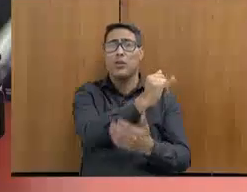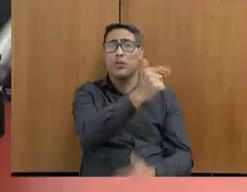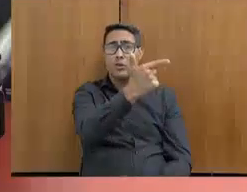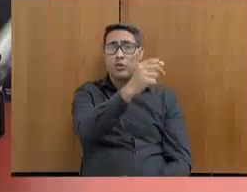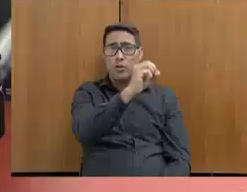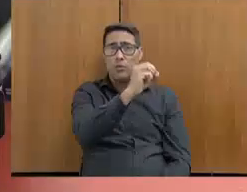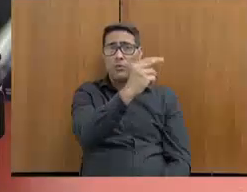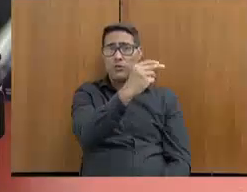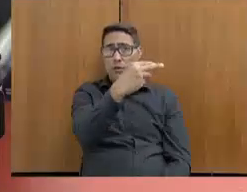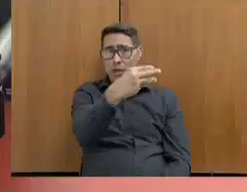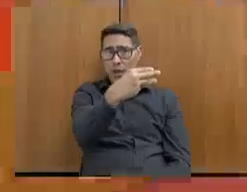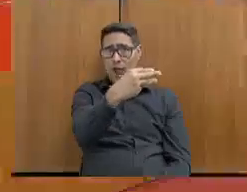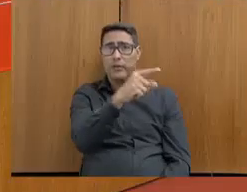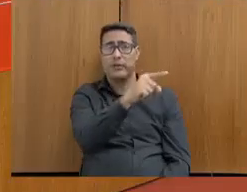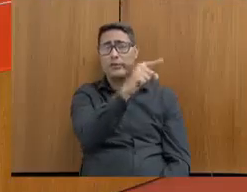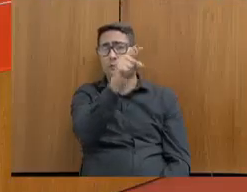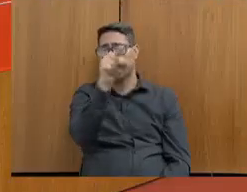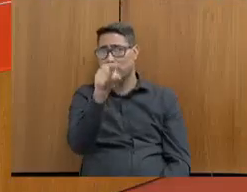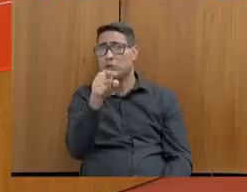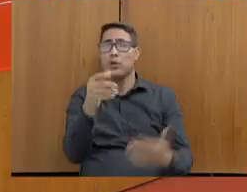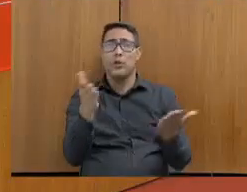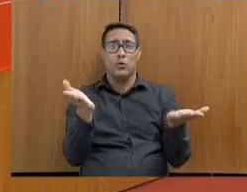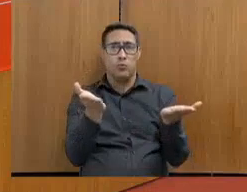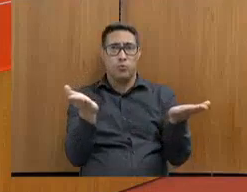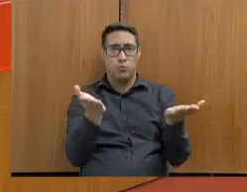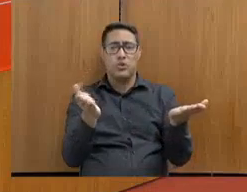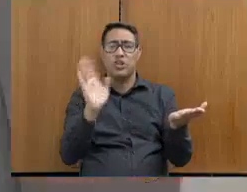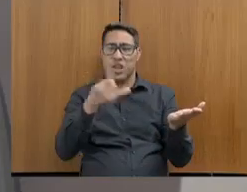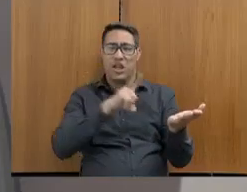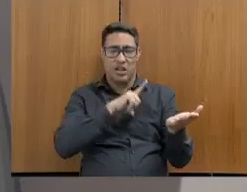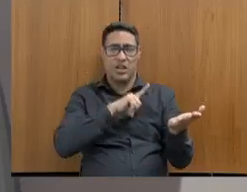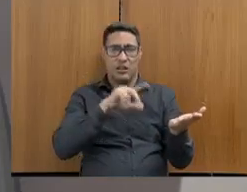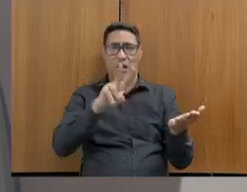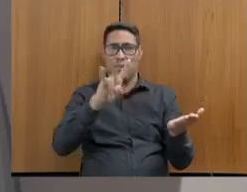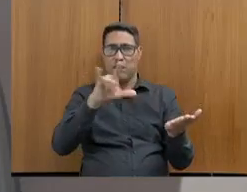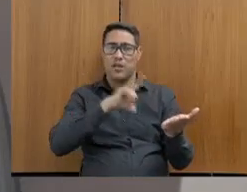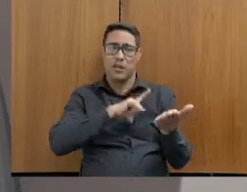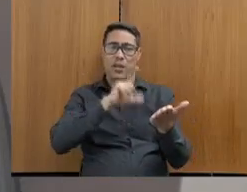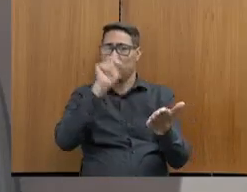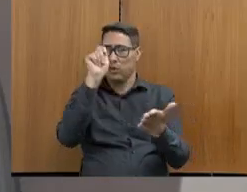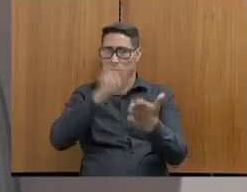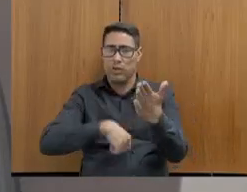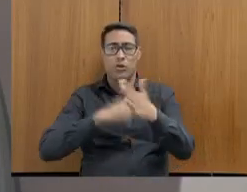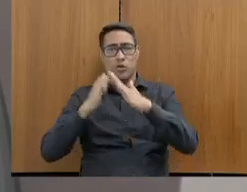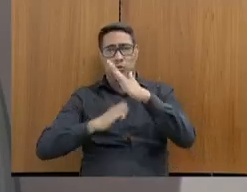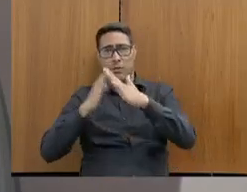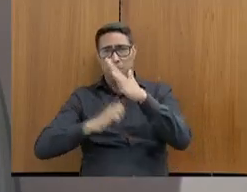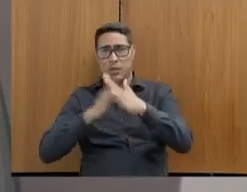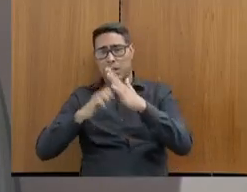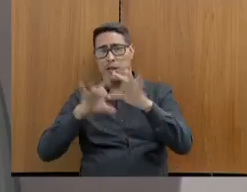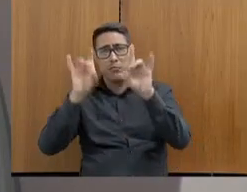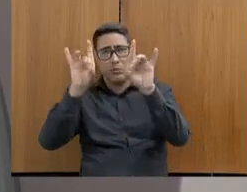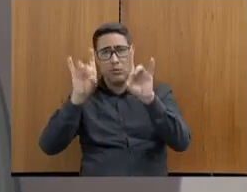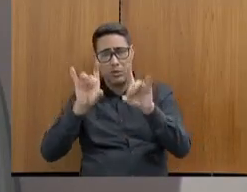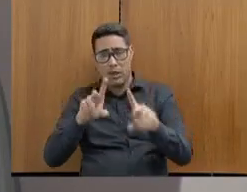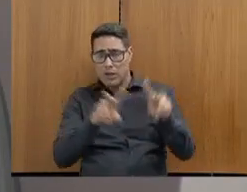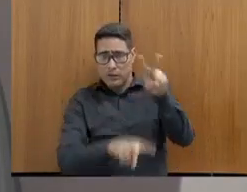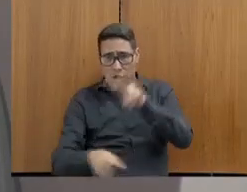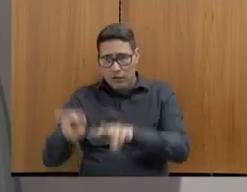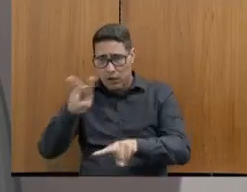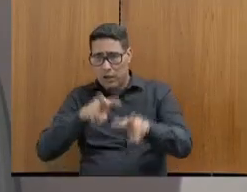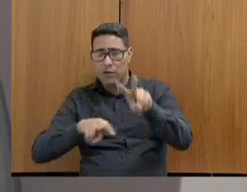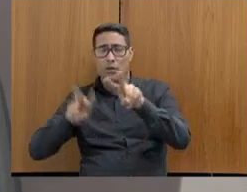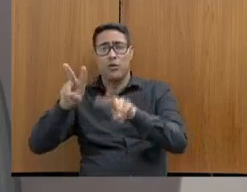né Nós estamos em fase de contratação de uma empresa especializada para avaliação e elaboração diagnóstica sobre a saúde